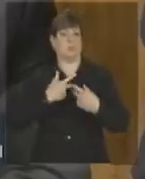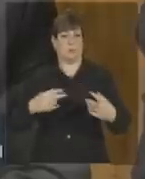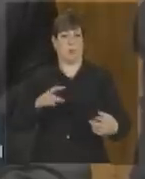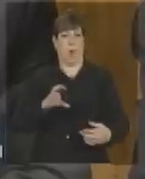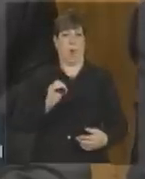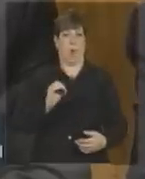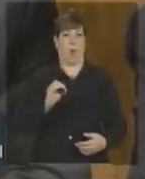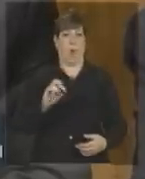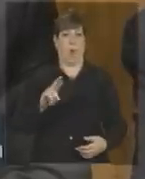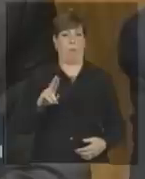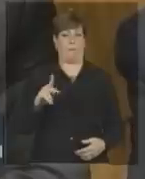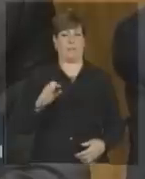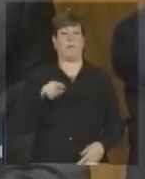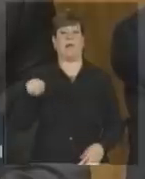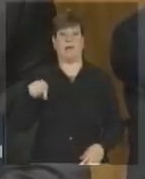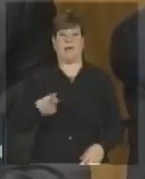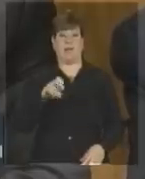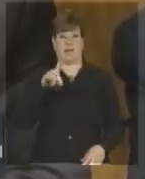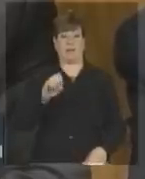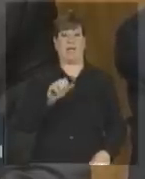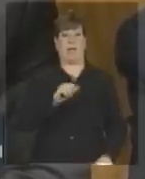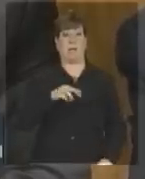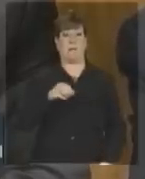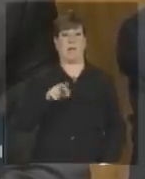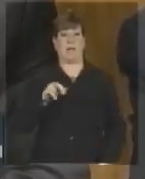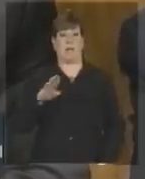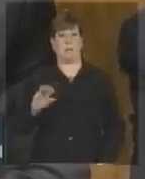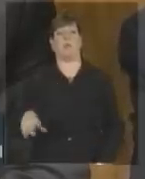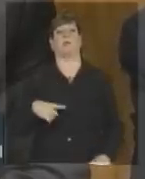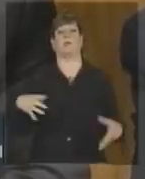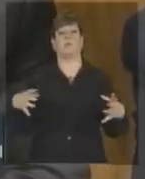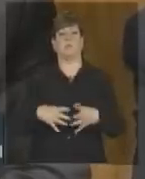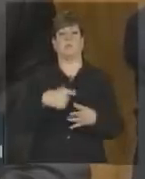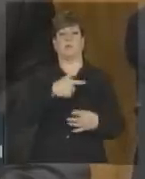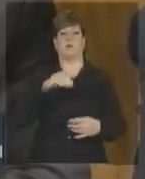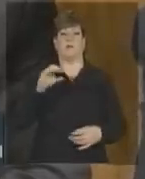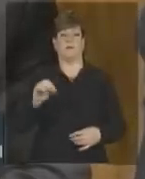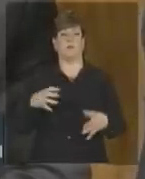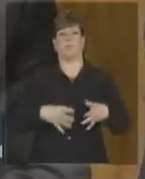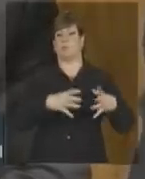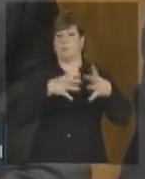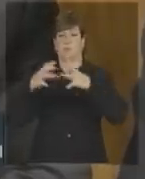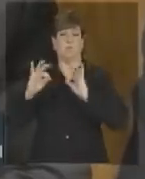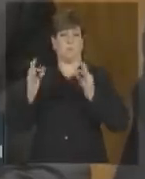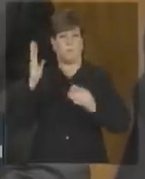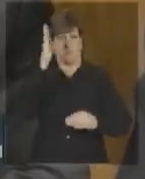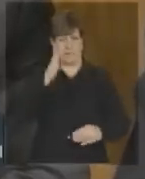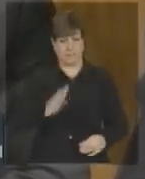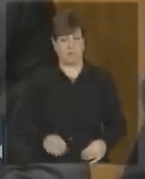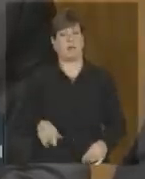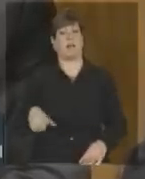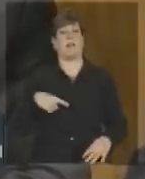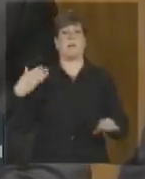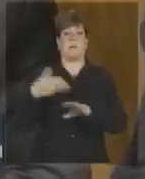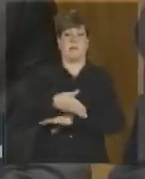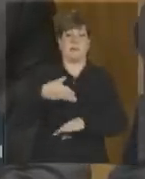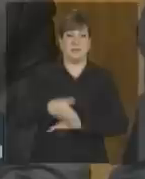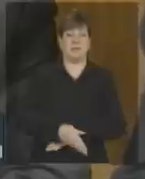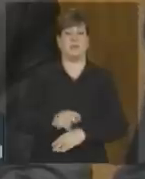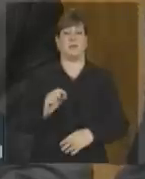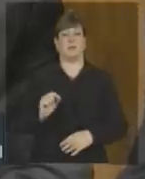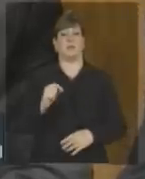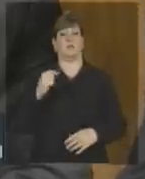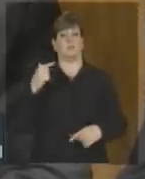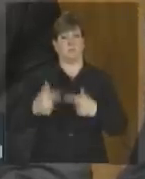rede Amarribo hoje possui 220 entidades em todo o Brasil e tem participado ativamente de